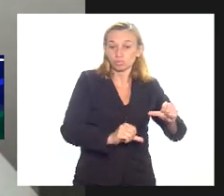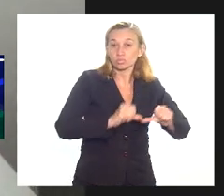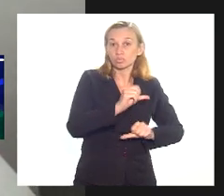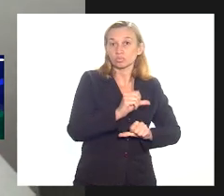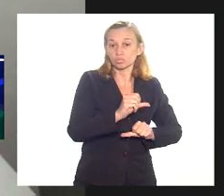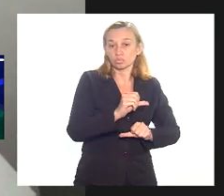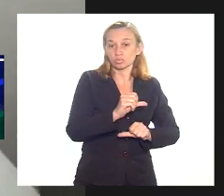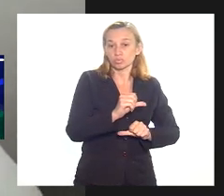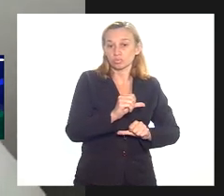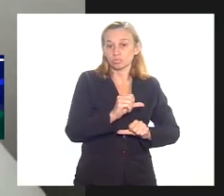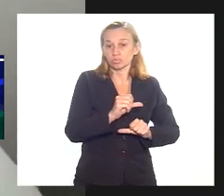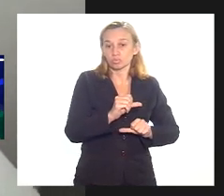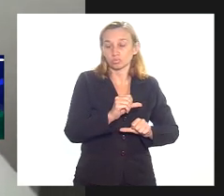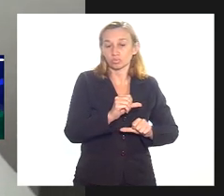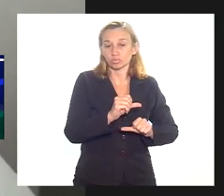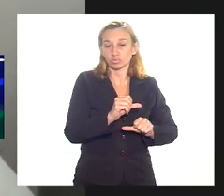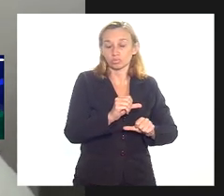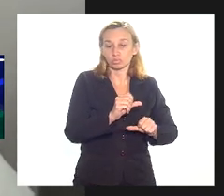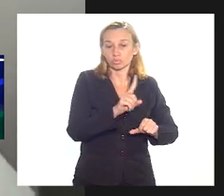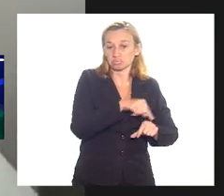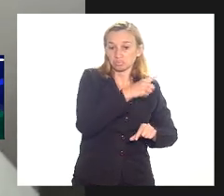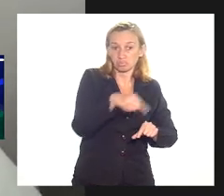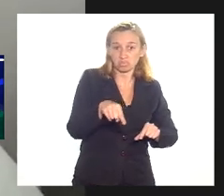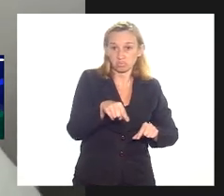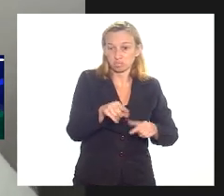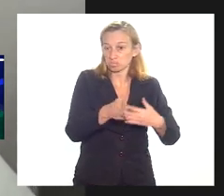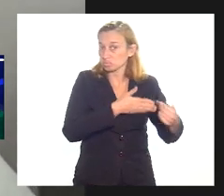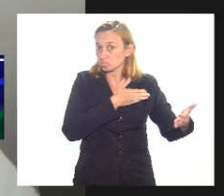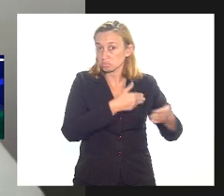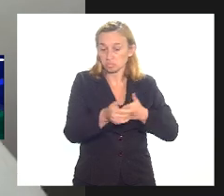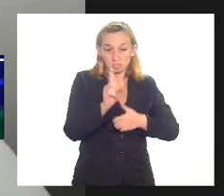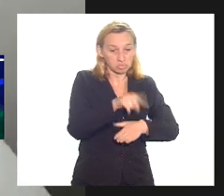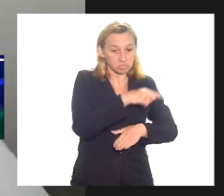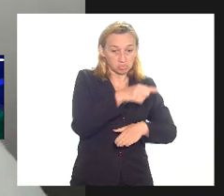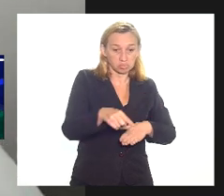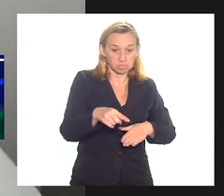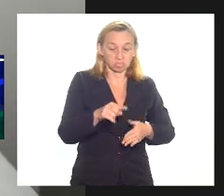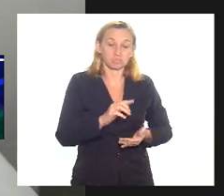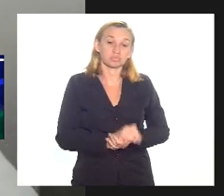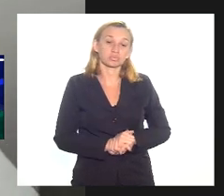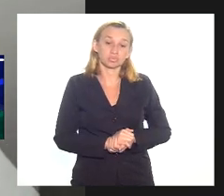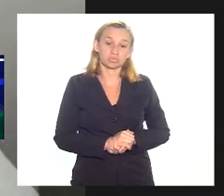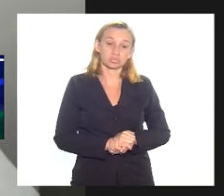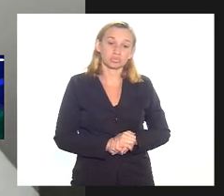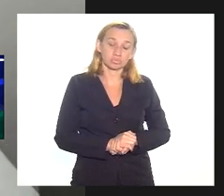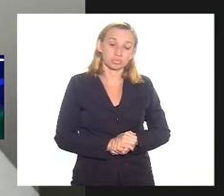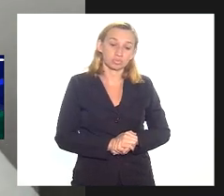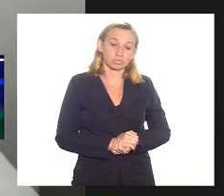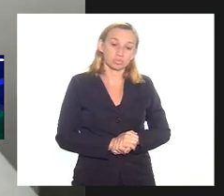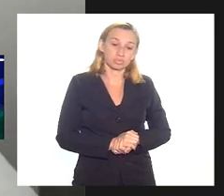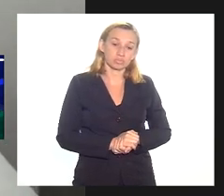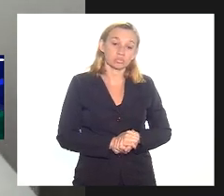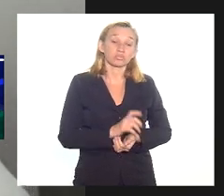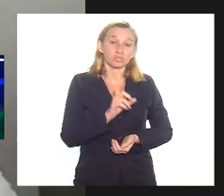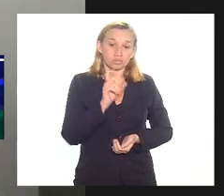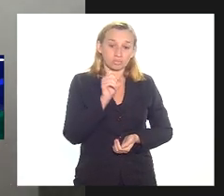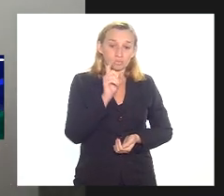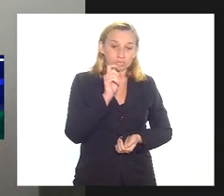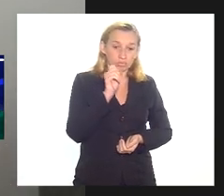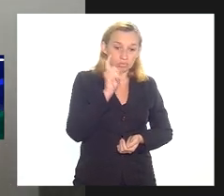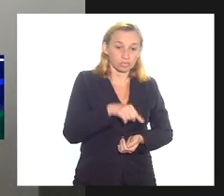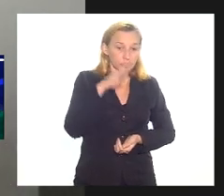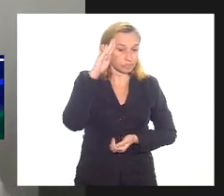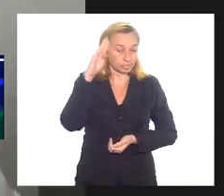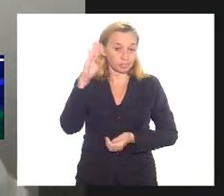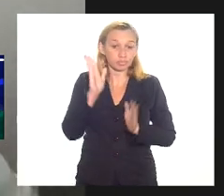trocadas sem qualquer tipo de censura, sem qualquer tipo de mordaça, o que é fundamental. Ou